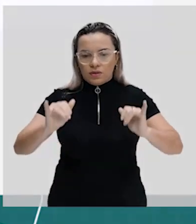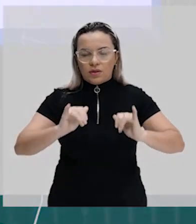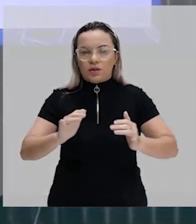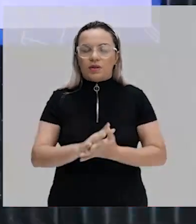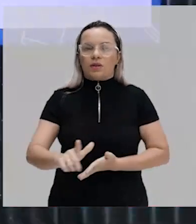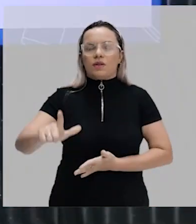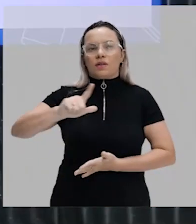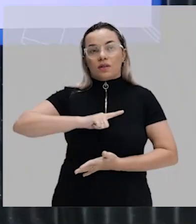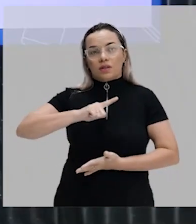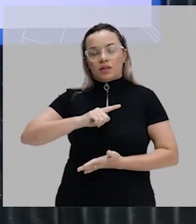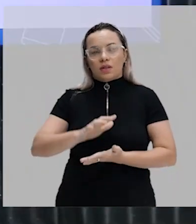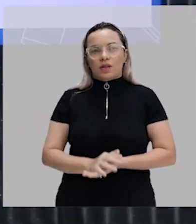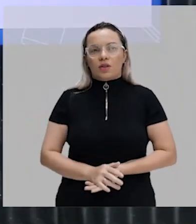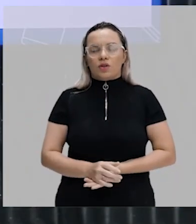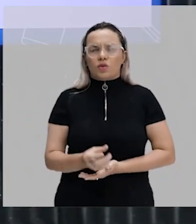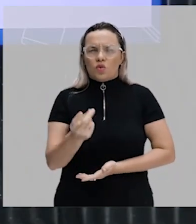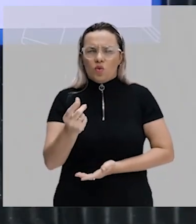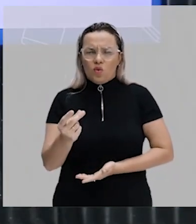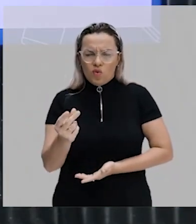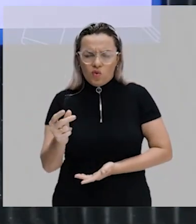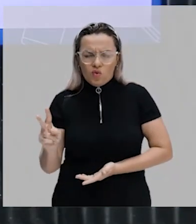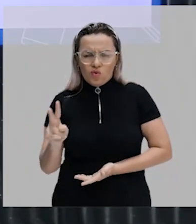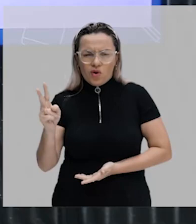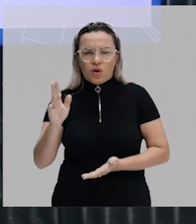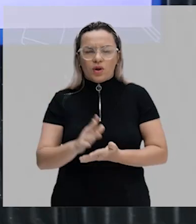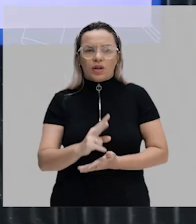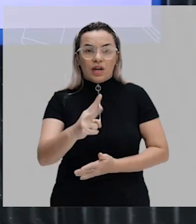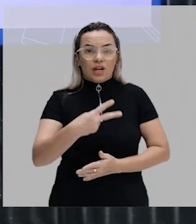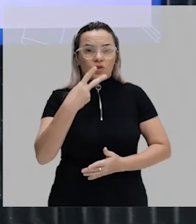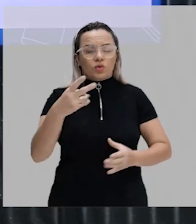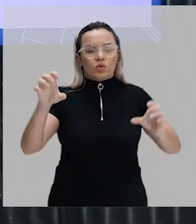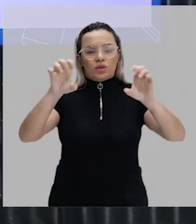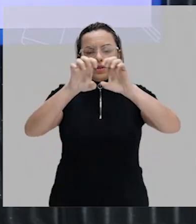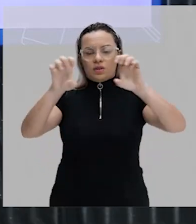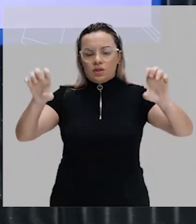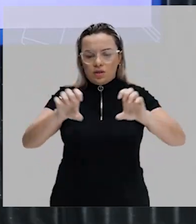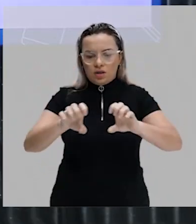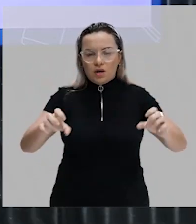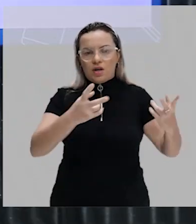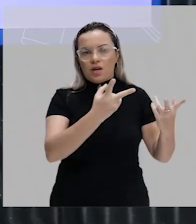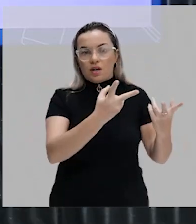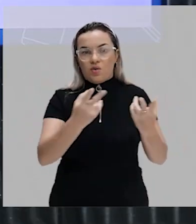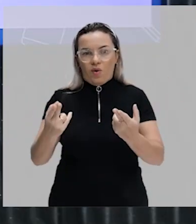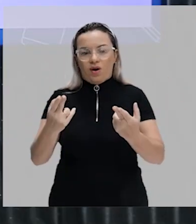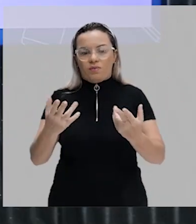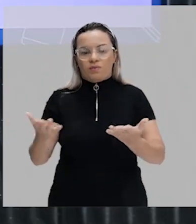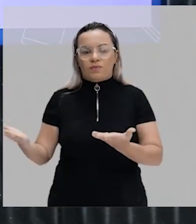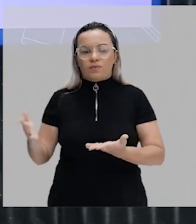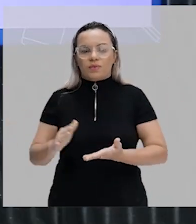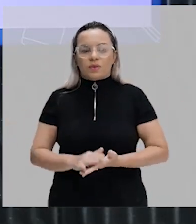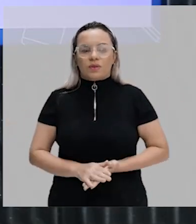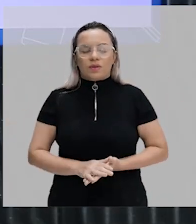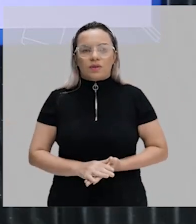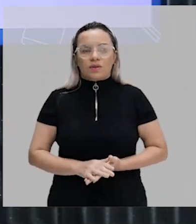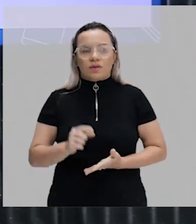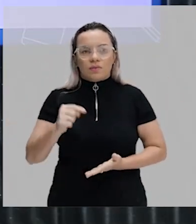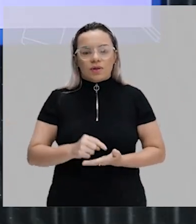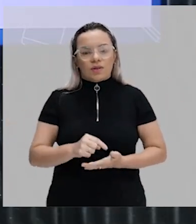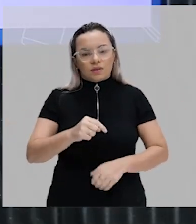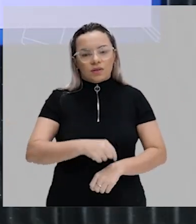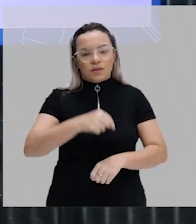preço de equilíbrio justamente quando aquelas duas equações elas se igualam, ou seja, uma igual à outra, tá? Para a situação